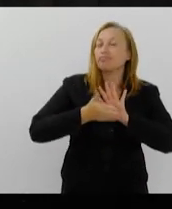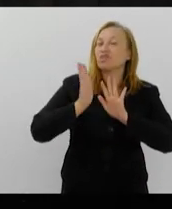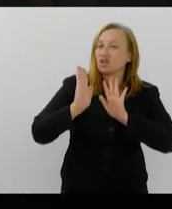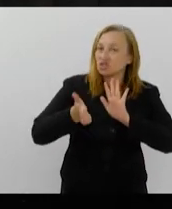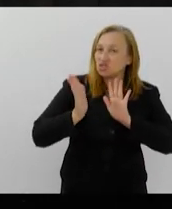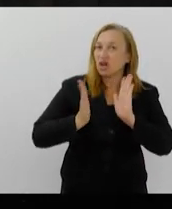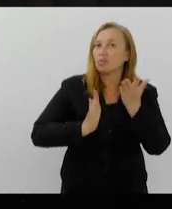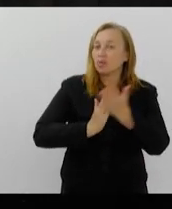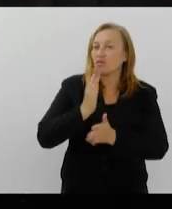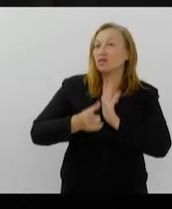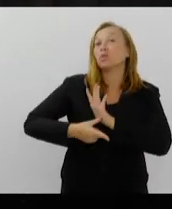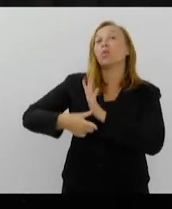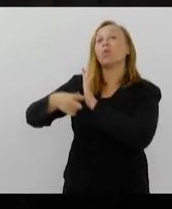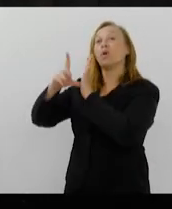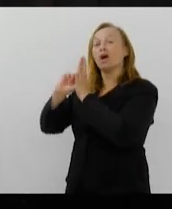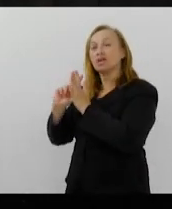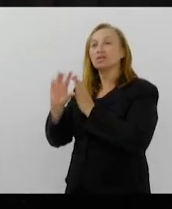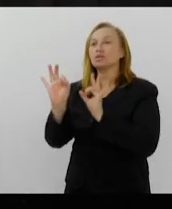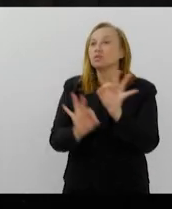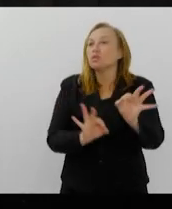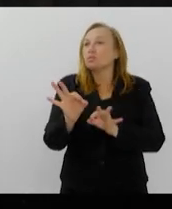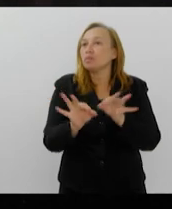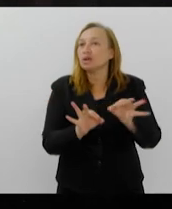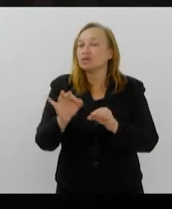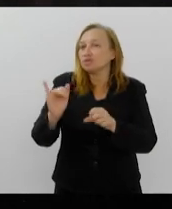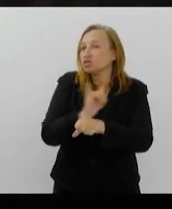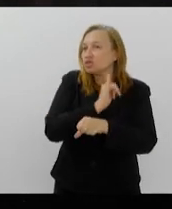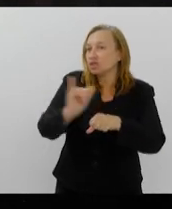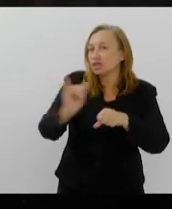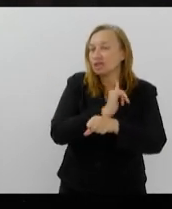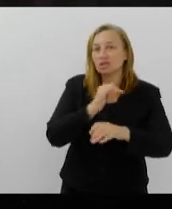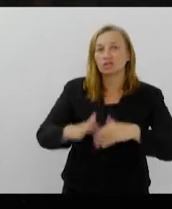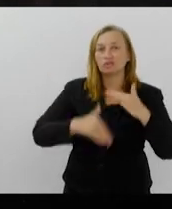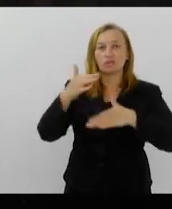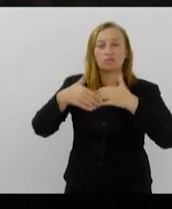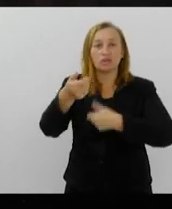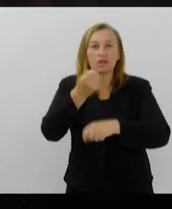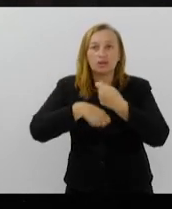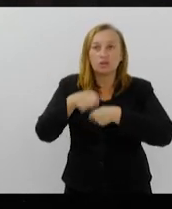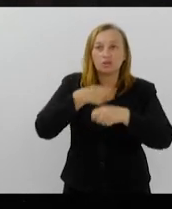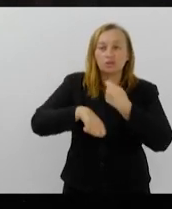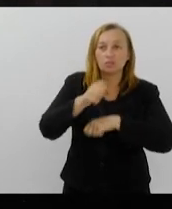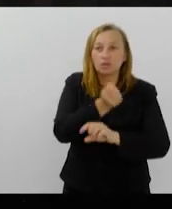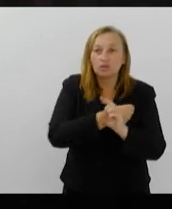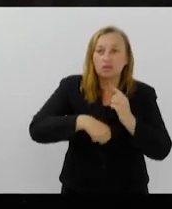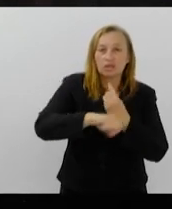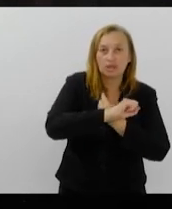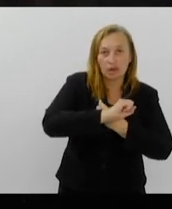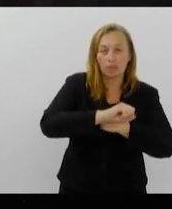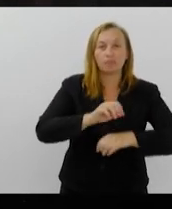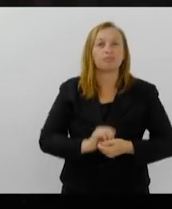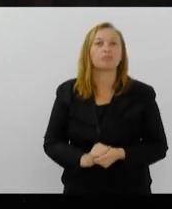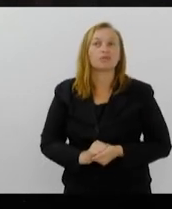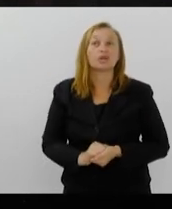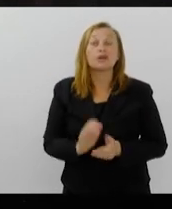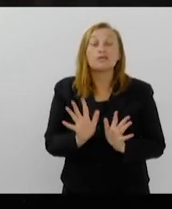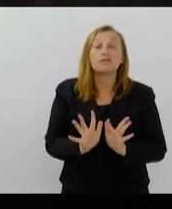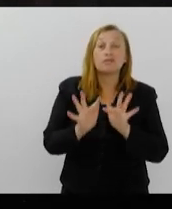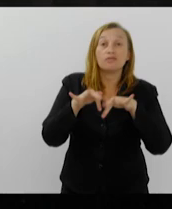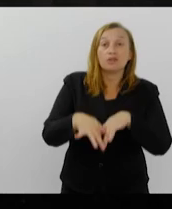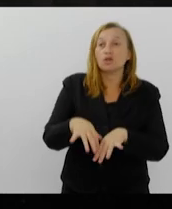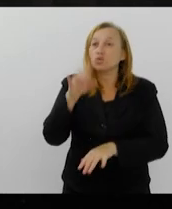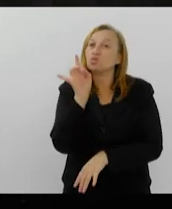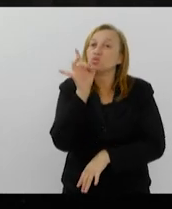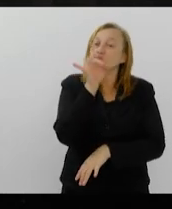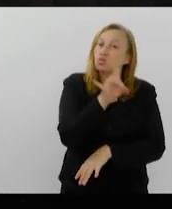aprovamos anterior do Plano Estratégico de Desenvolvimento Econômico e Social, o PEDES. E, finalmente, o último